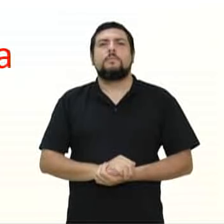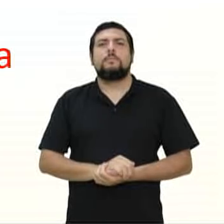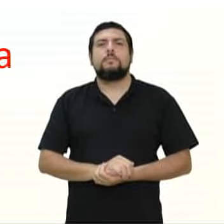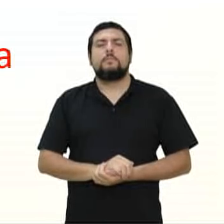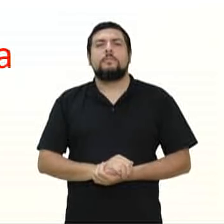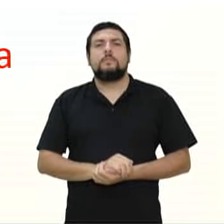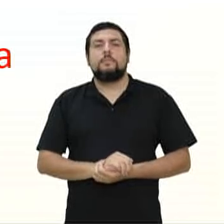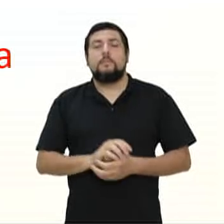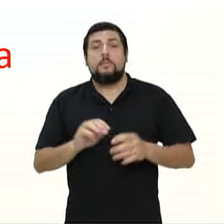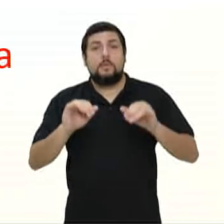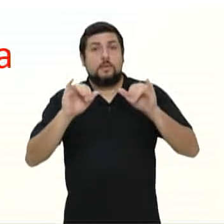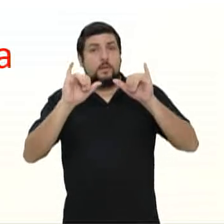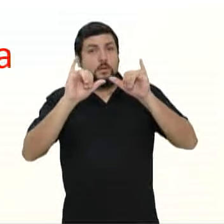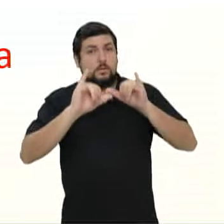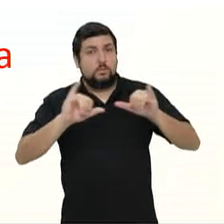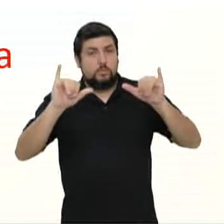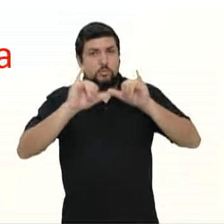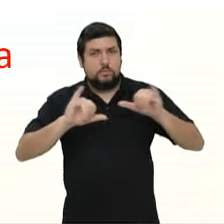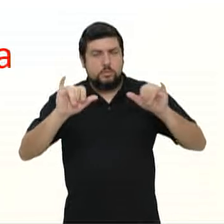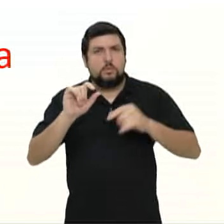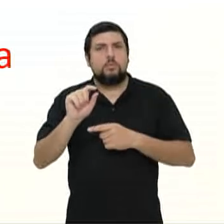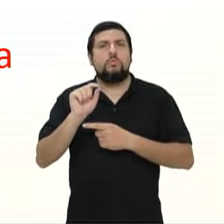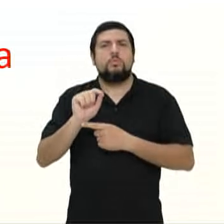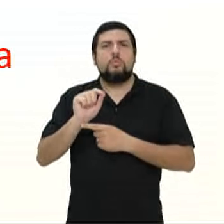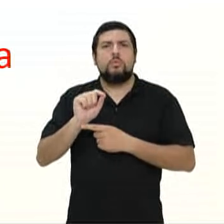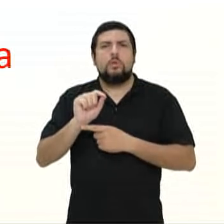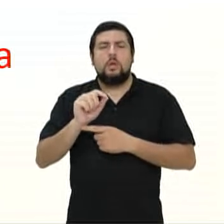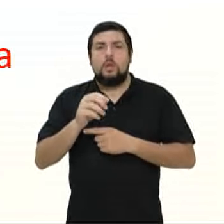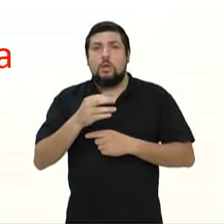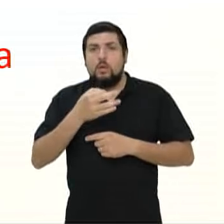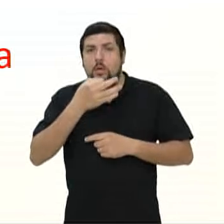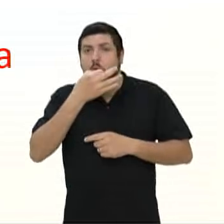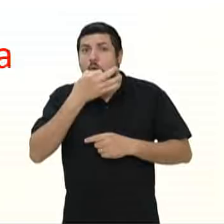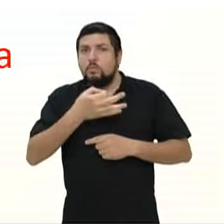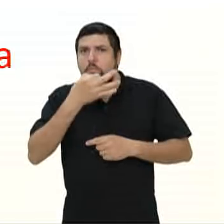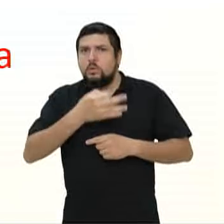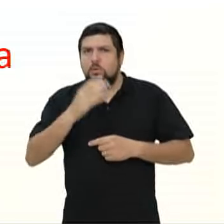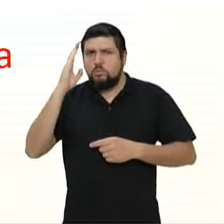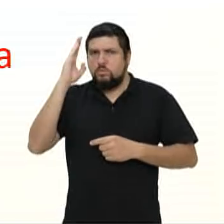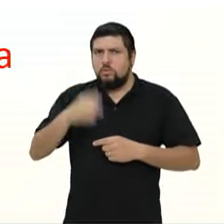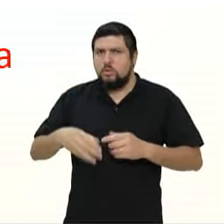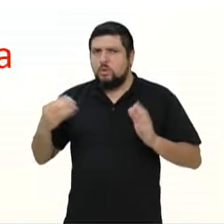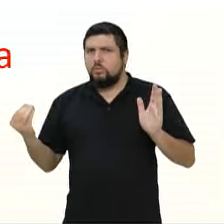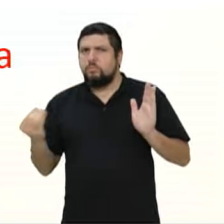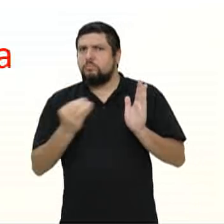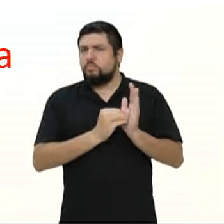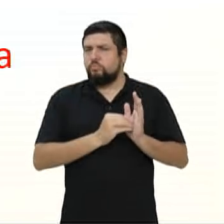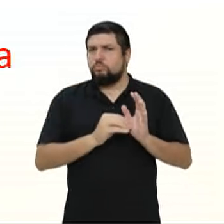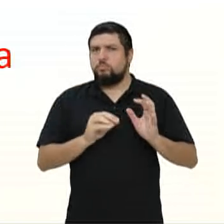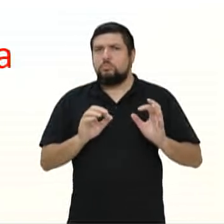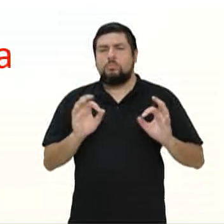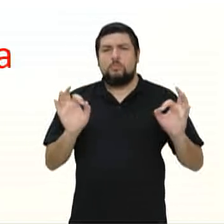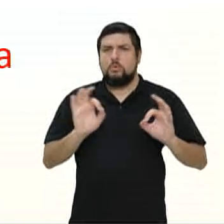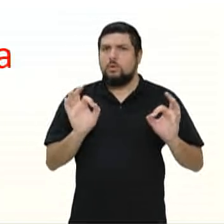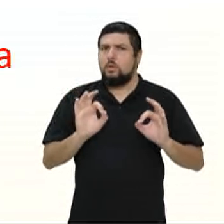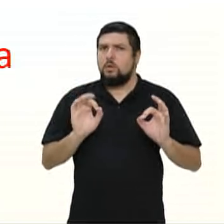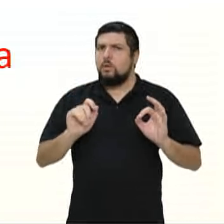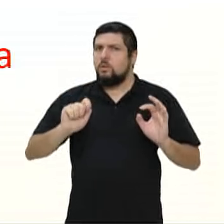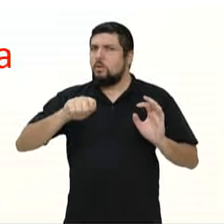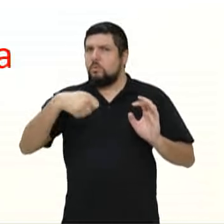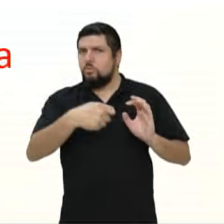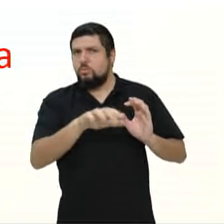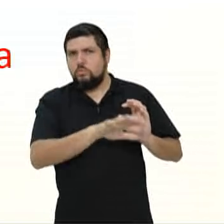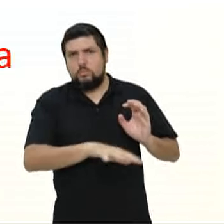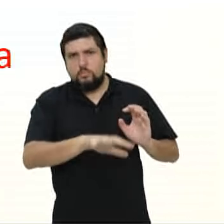Na notícia, não há opinião direta do autor, do jornalista, sobre o